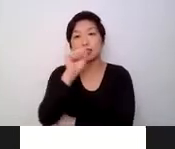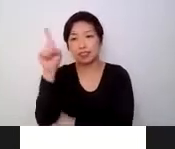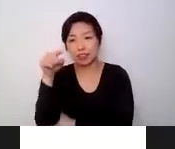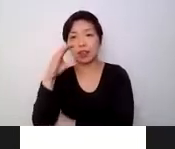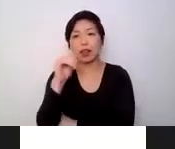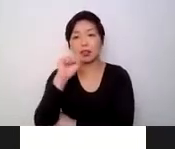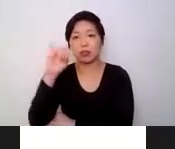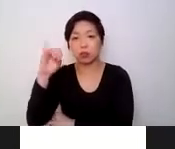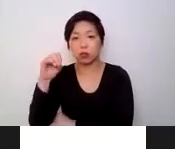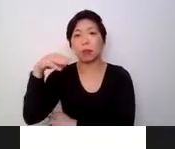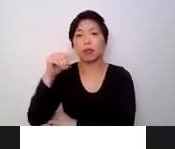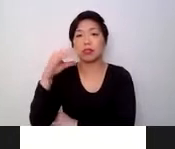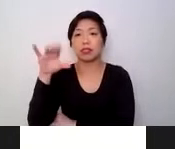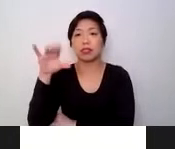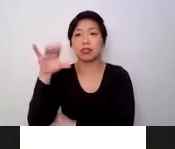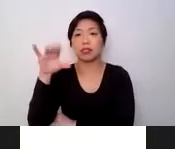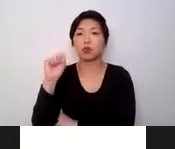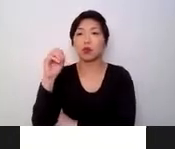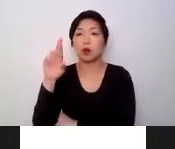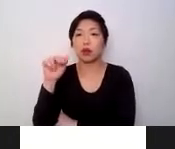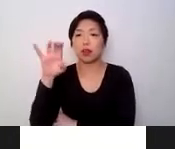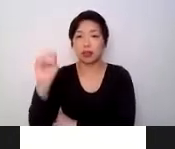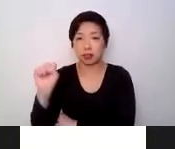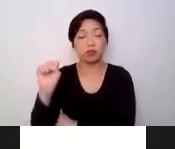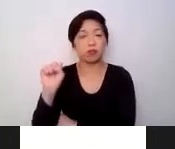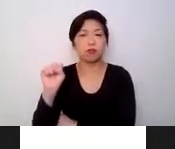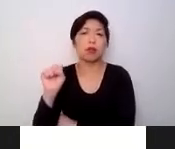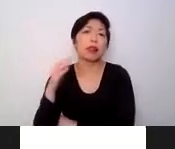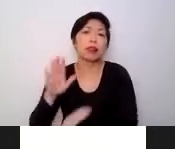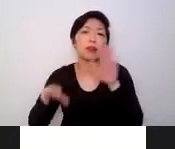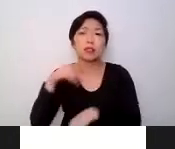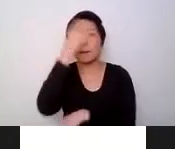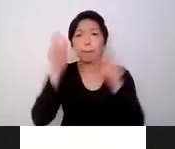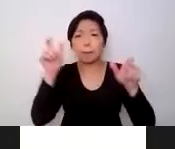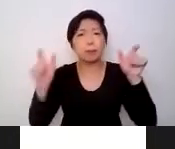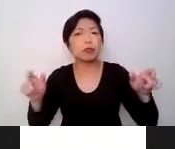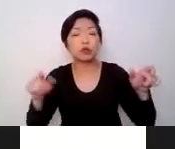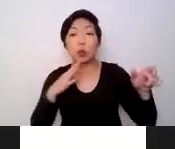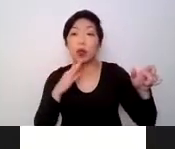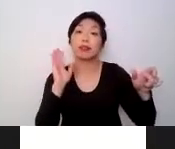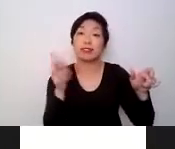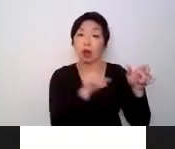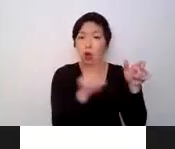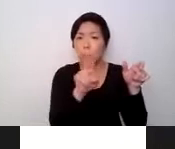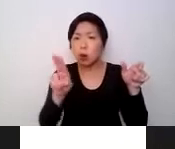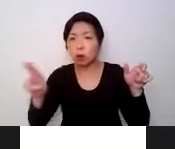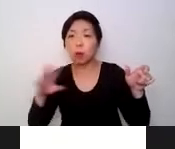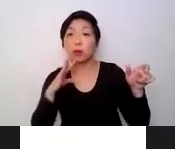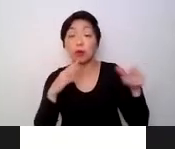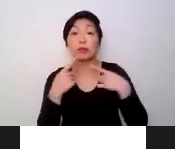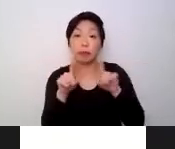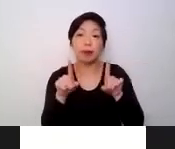essas figuras paulistanas, que a gente já conhece de nome, talvez, elas também eram dententoras desse